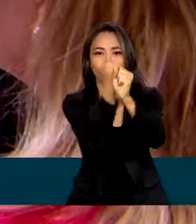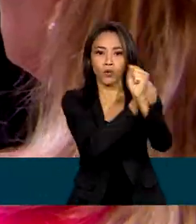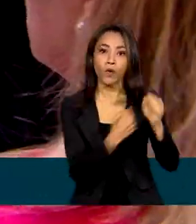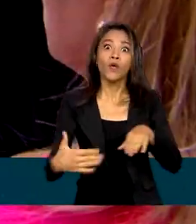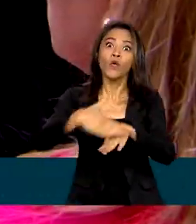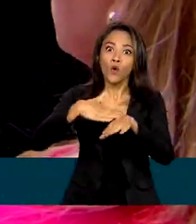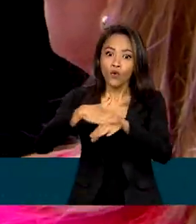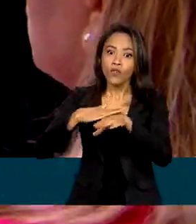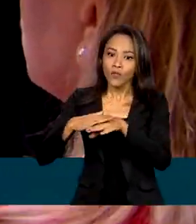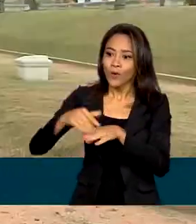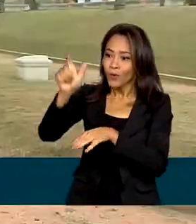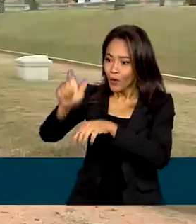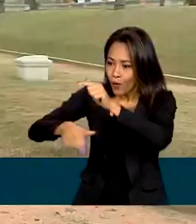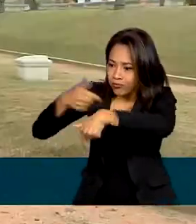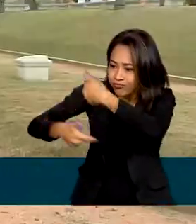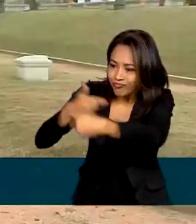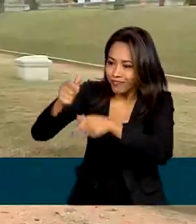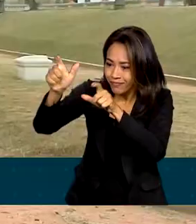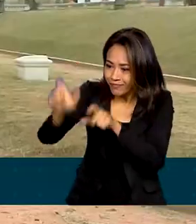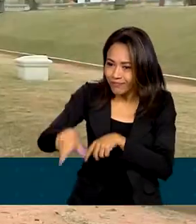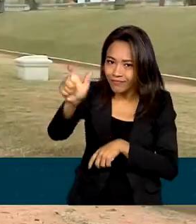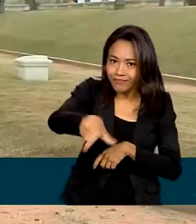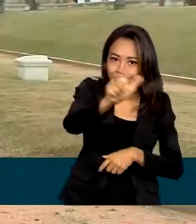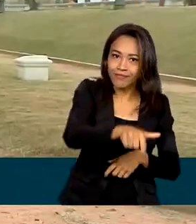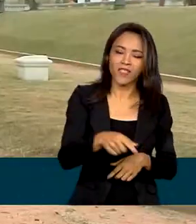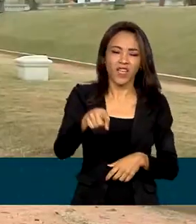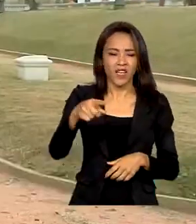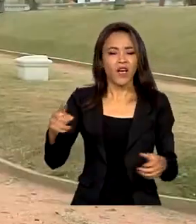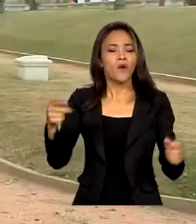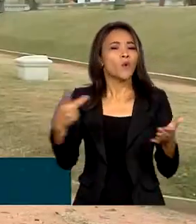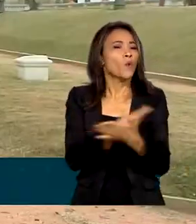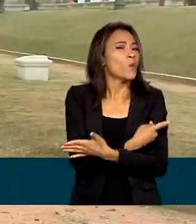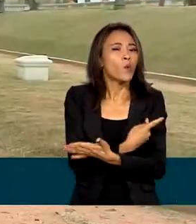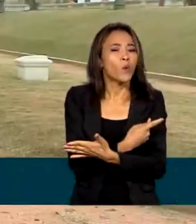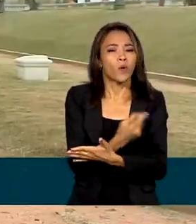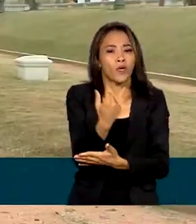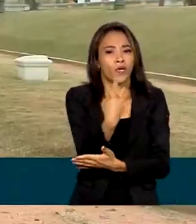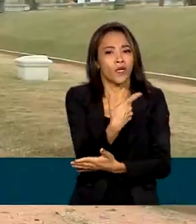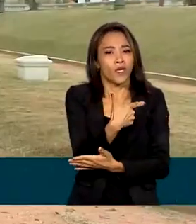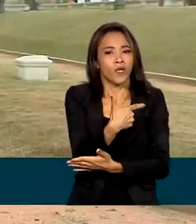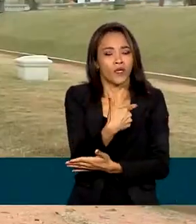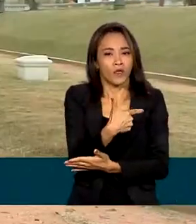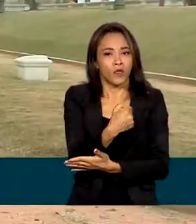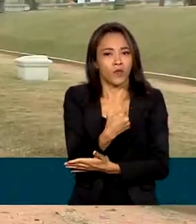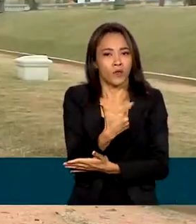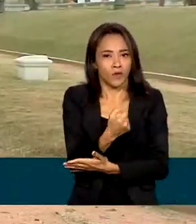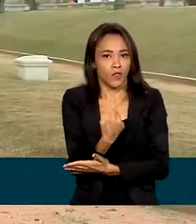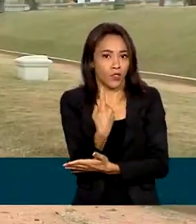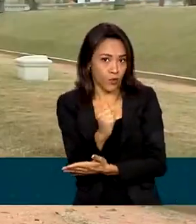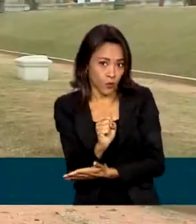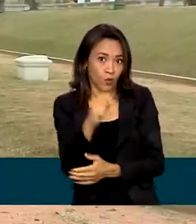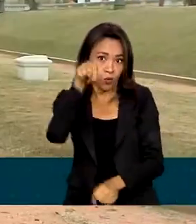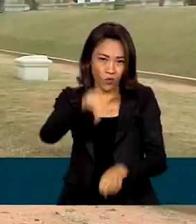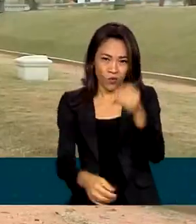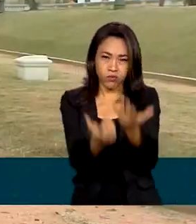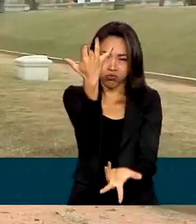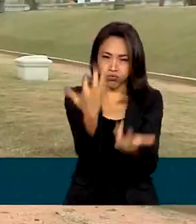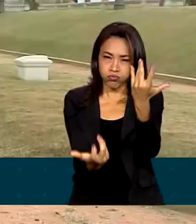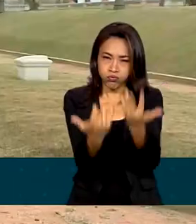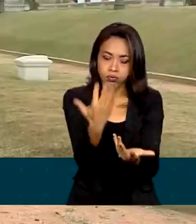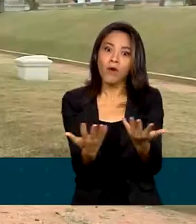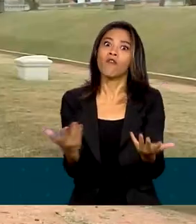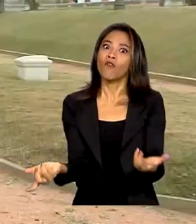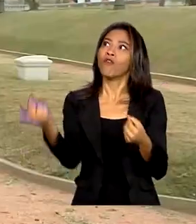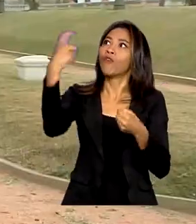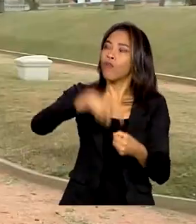os trabalhadores. Destruído por um incêndio em 2018, o Museu Nacional literalmente ressurge